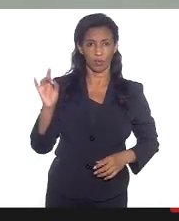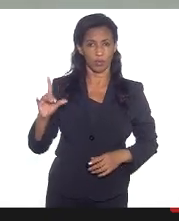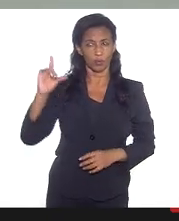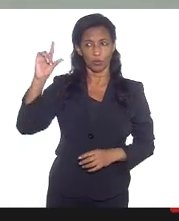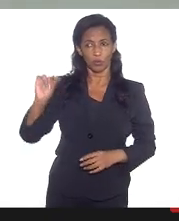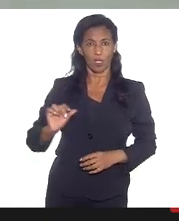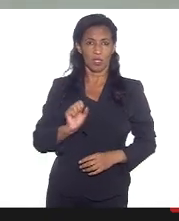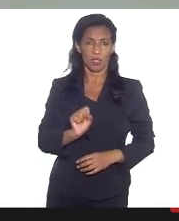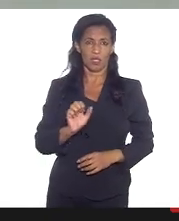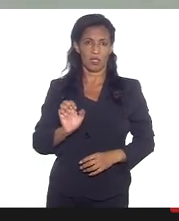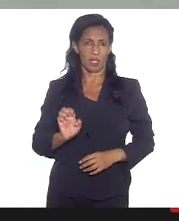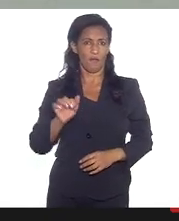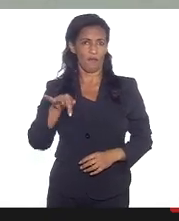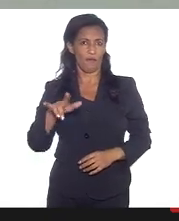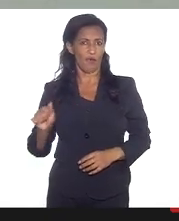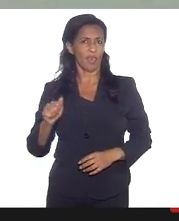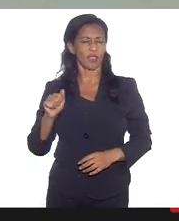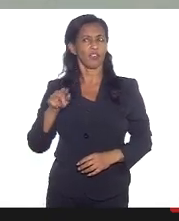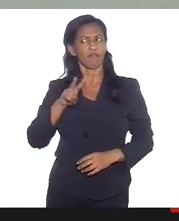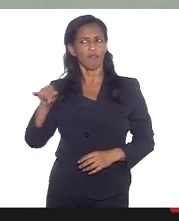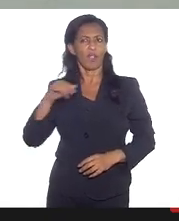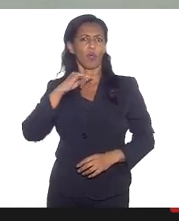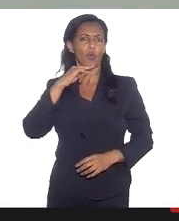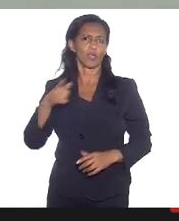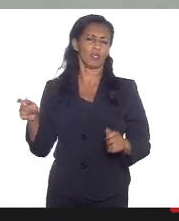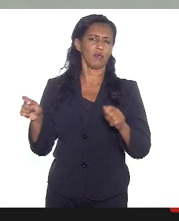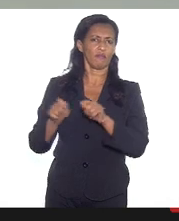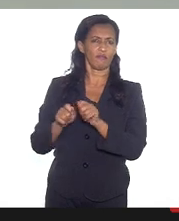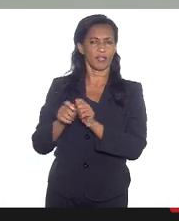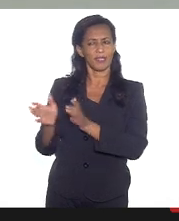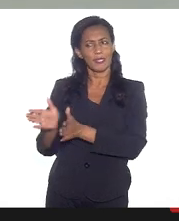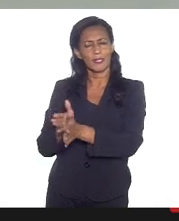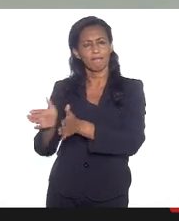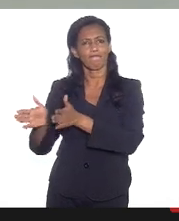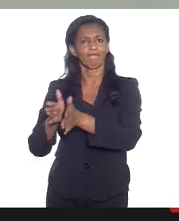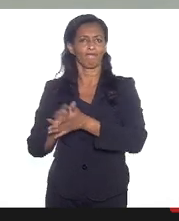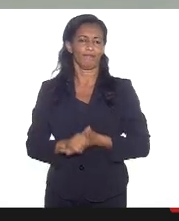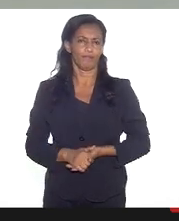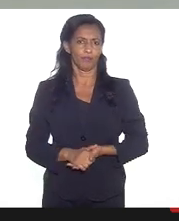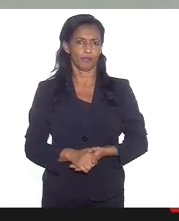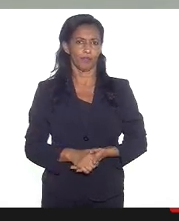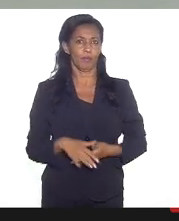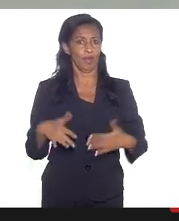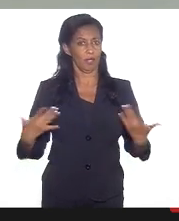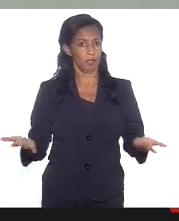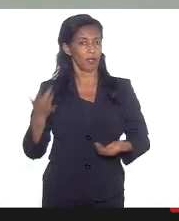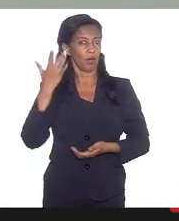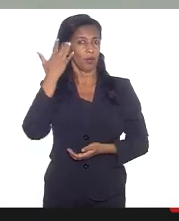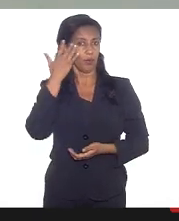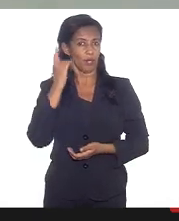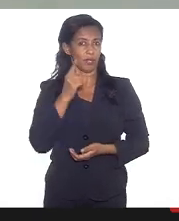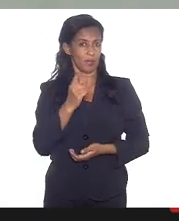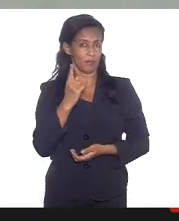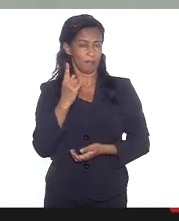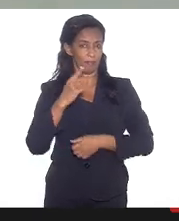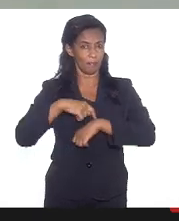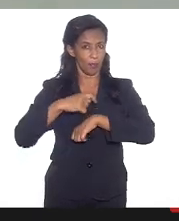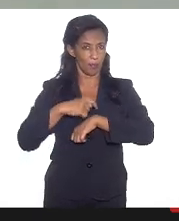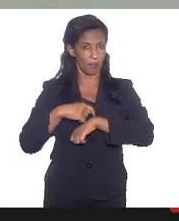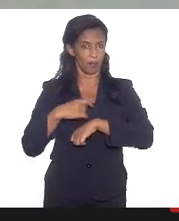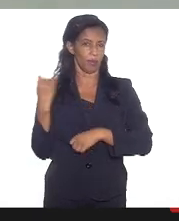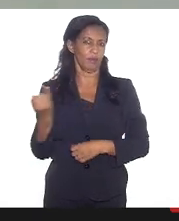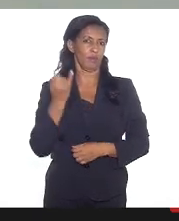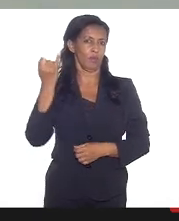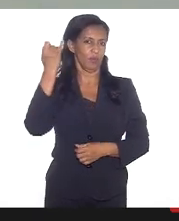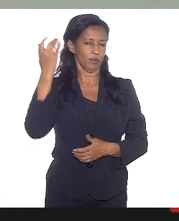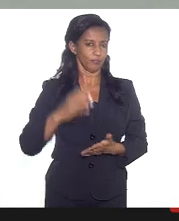a Cefaz, vai conseguir fazer esse caminho, né? Então, eu acho que esse primeiro passo ele é muito importante.